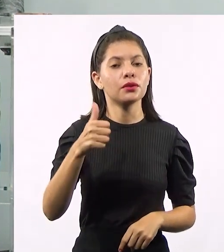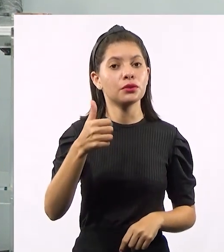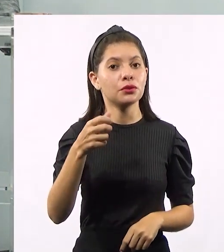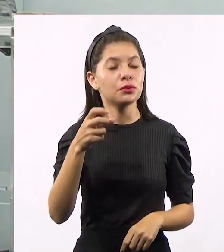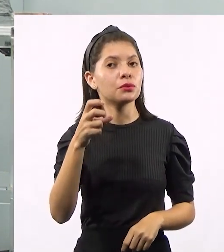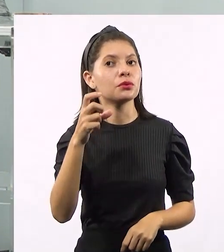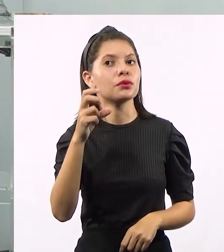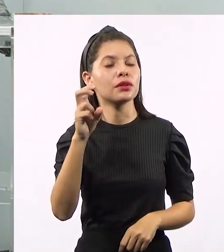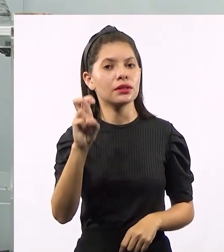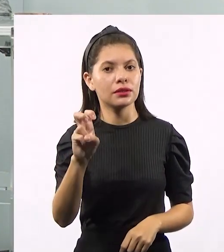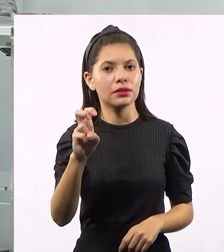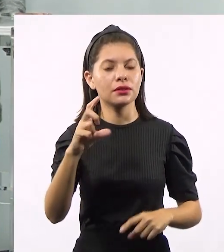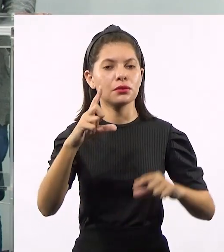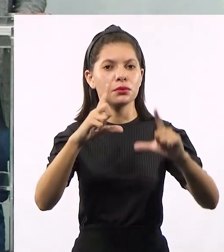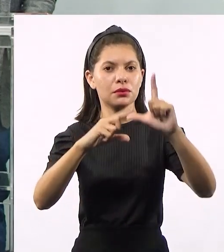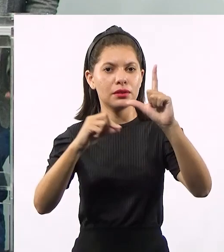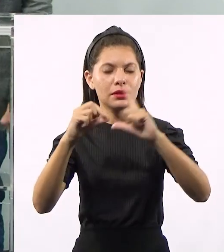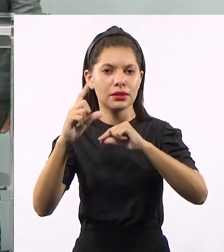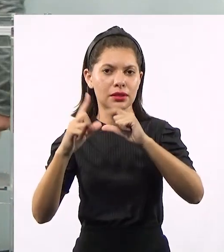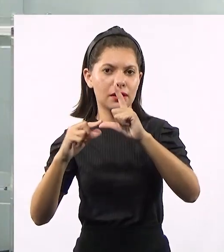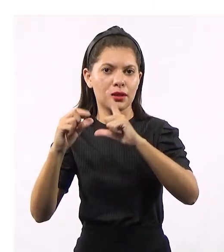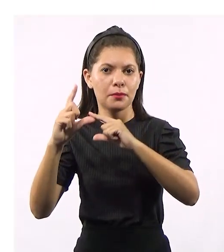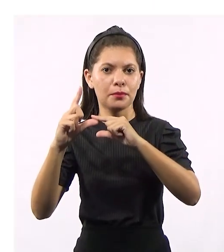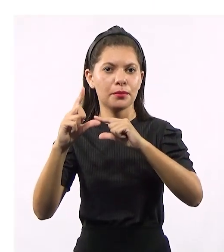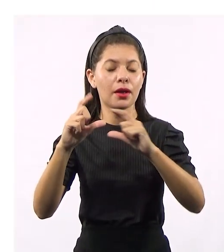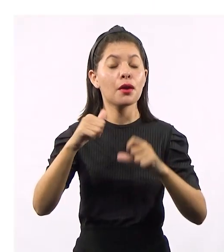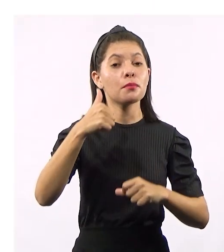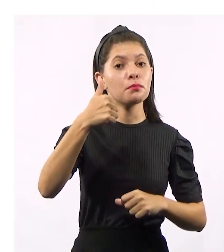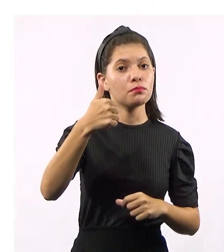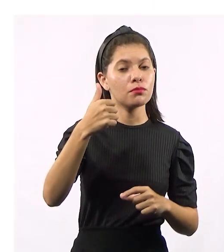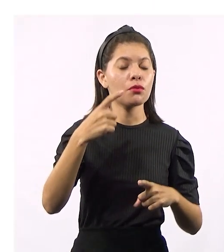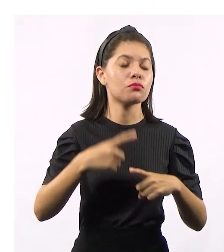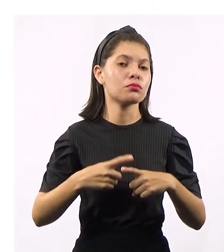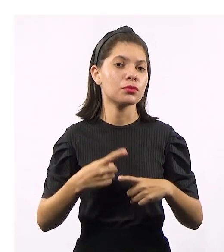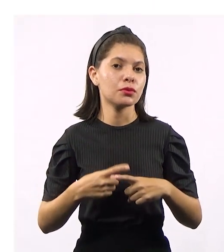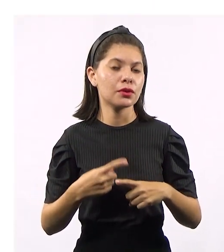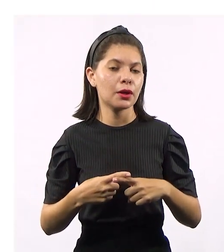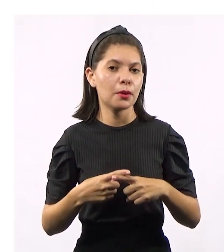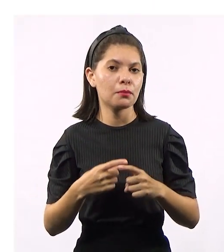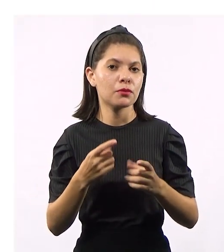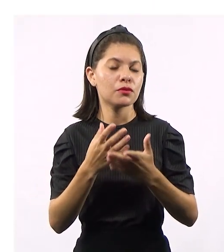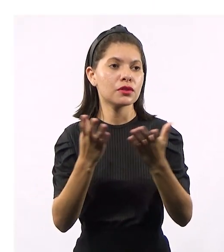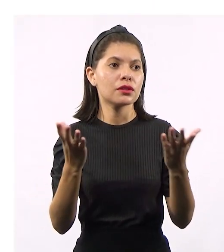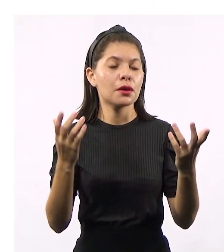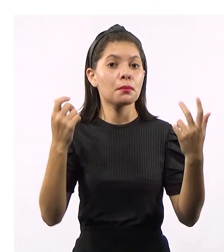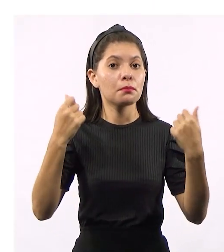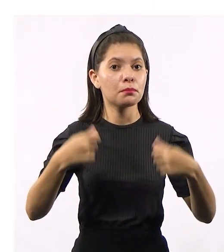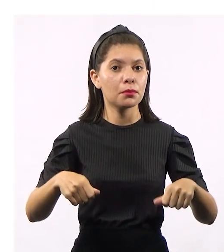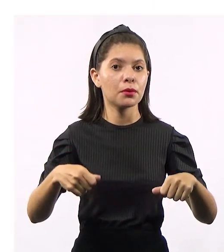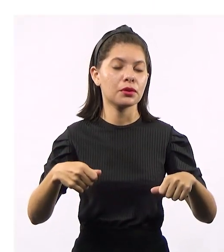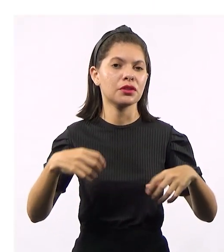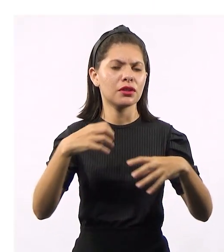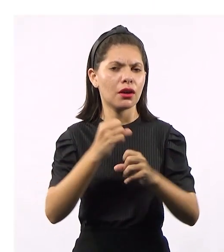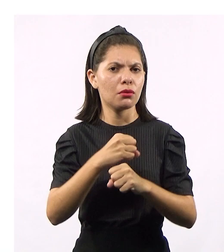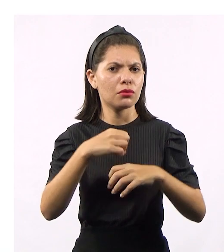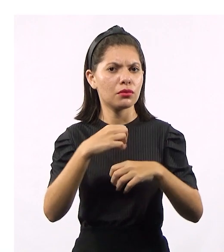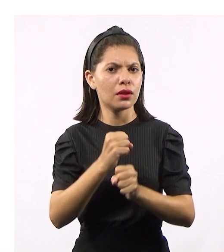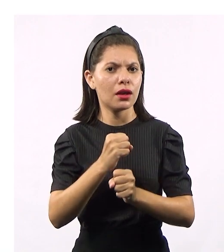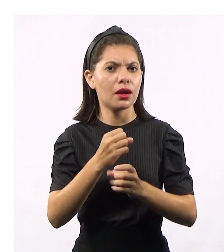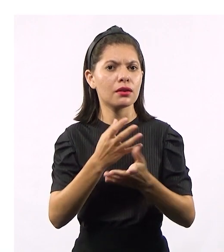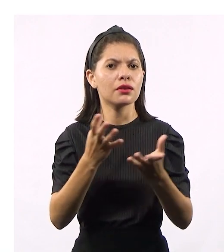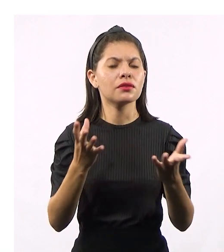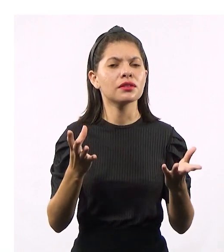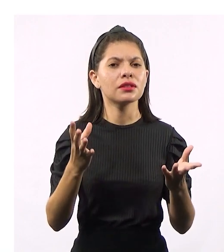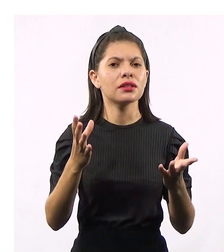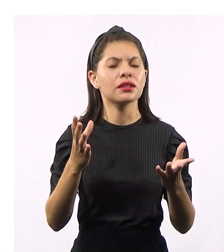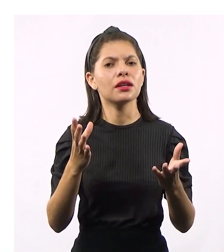de 1 a 5 estrelas. Quando você usa estrelas, a vantagem é que te permite, por exemplo, calcular a média, porque